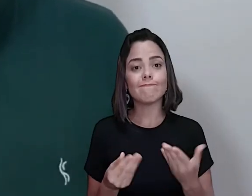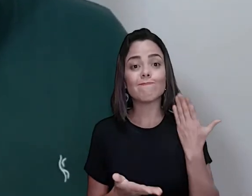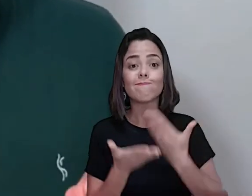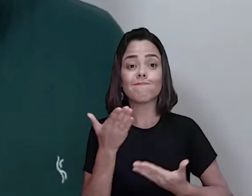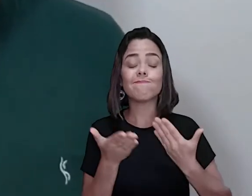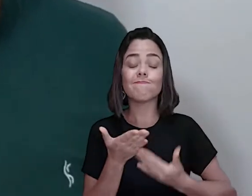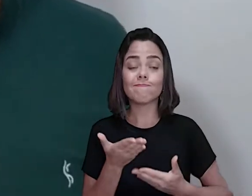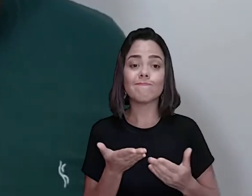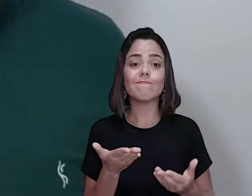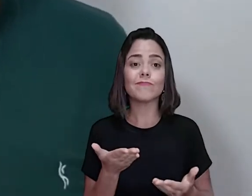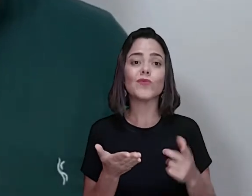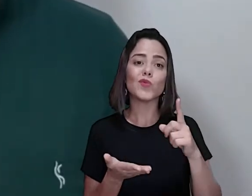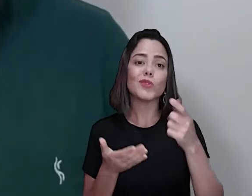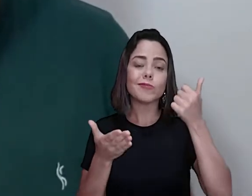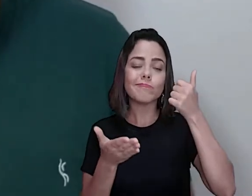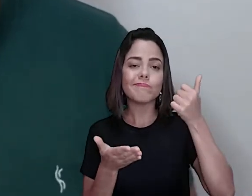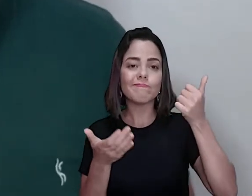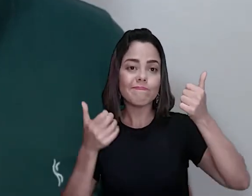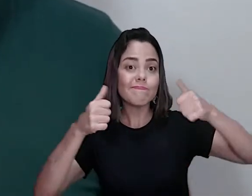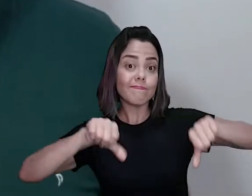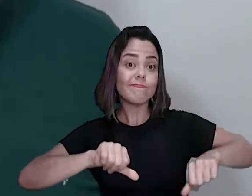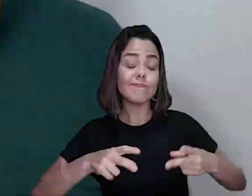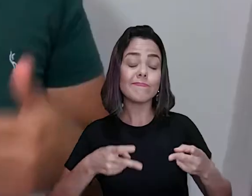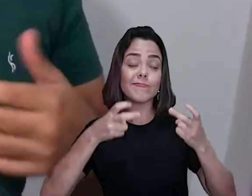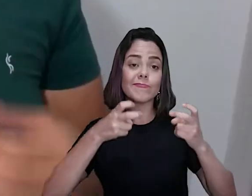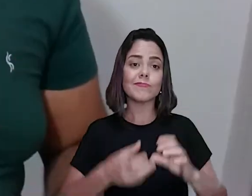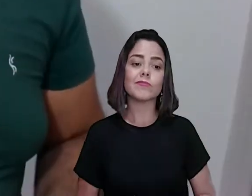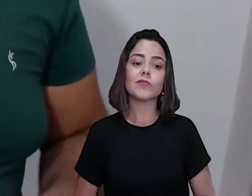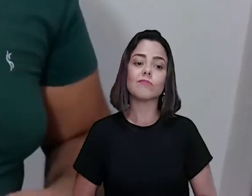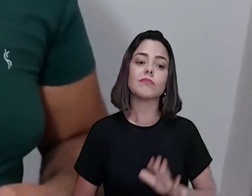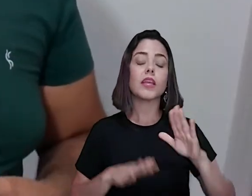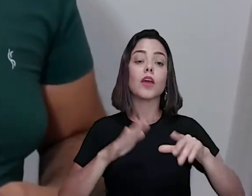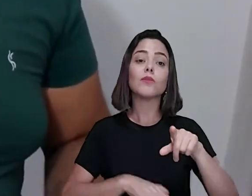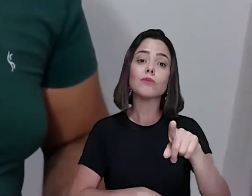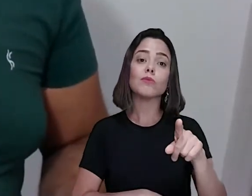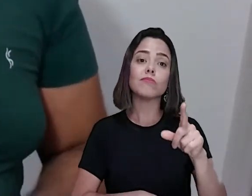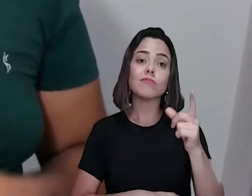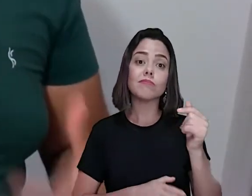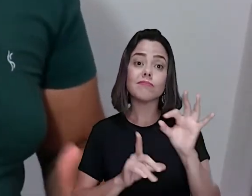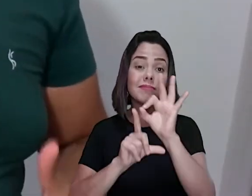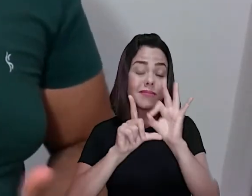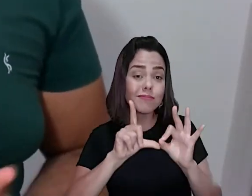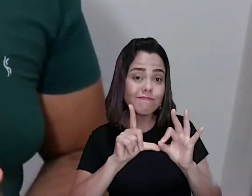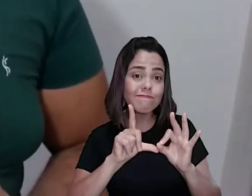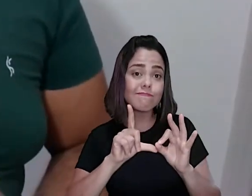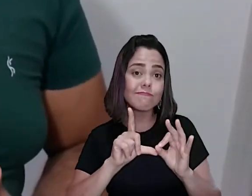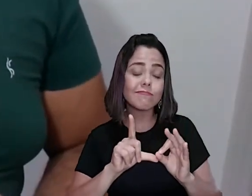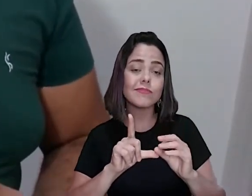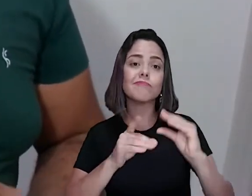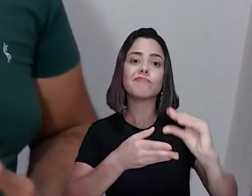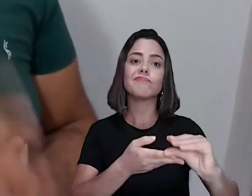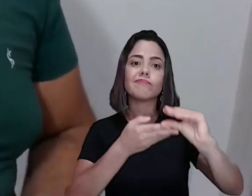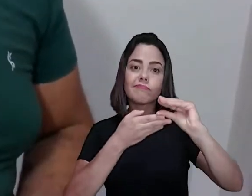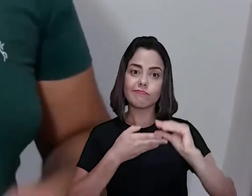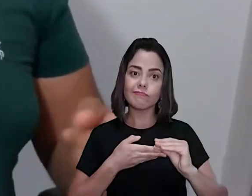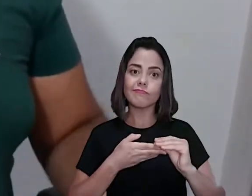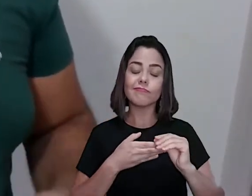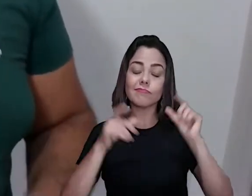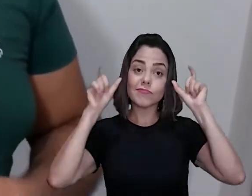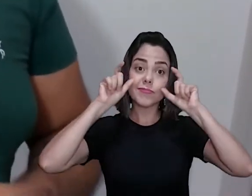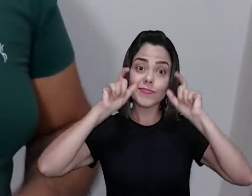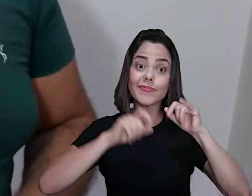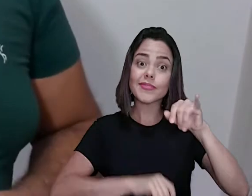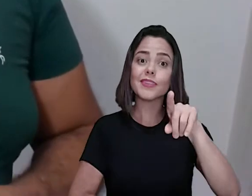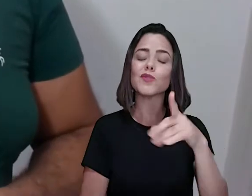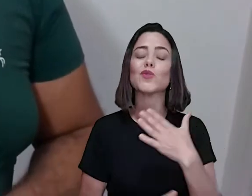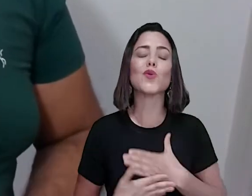ponto muito importante que você precisa levar em consideração. Pois você pode estar pagando taxas para fazer esses saques. Fique de olho. Se você